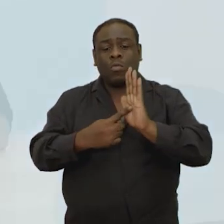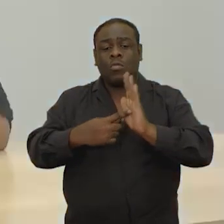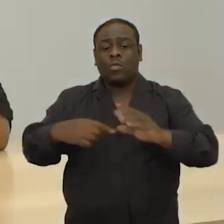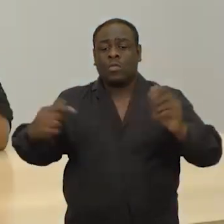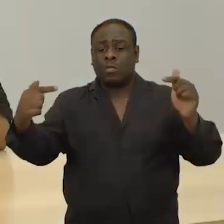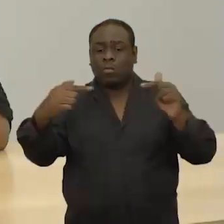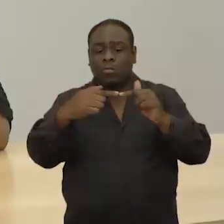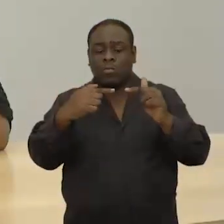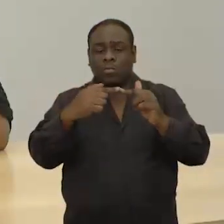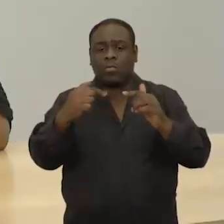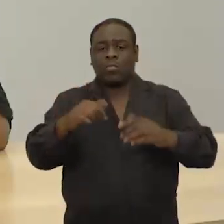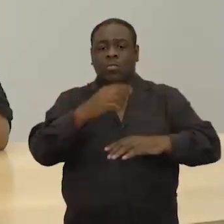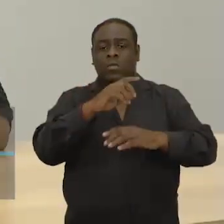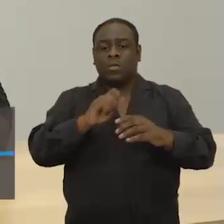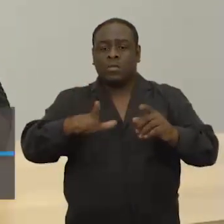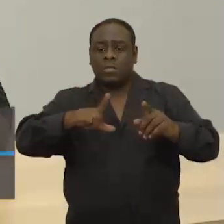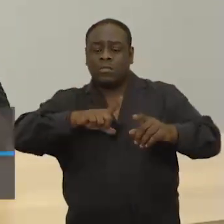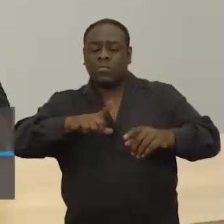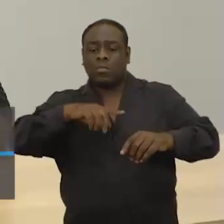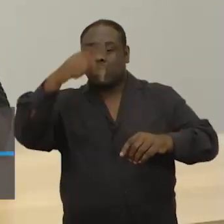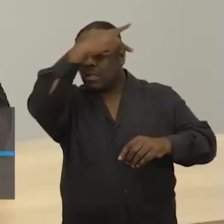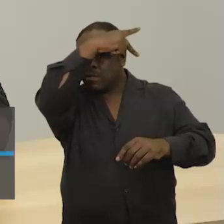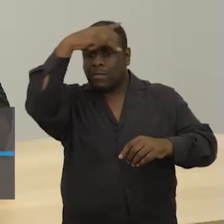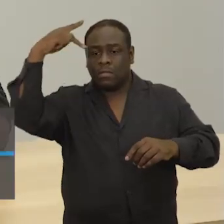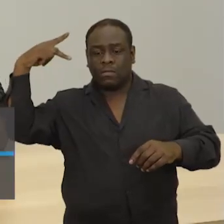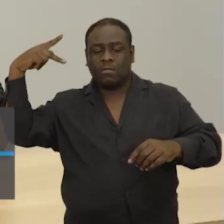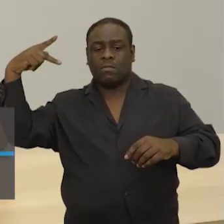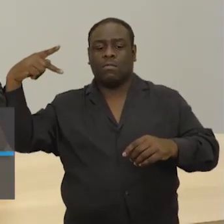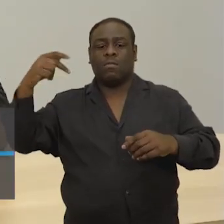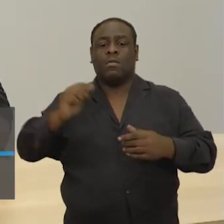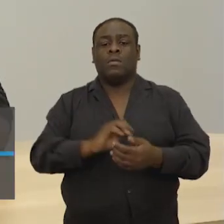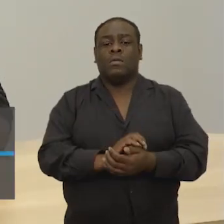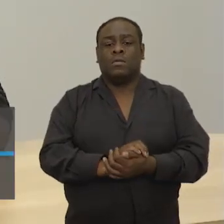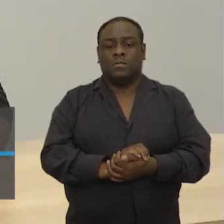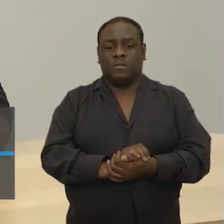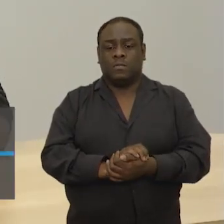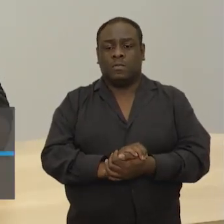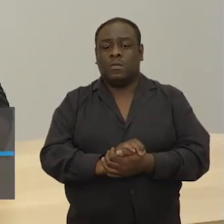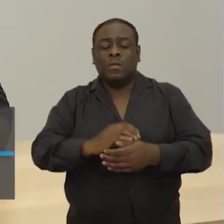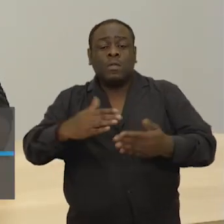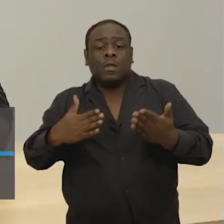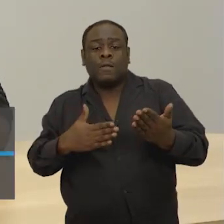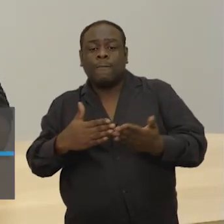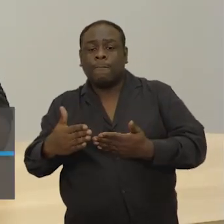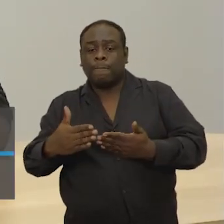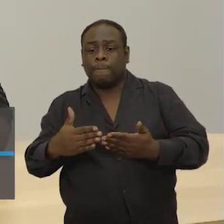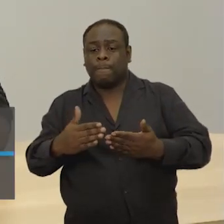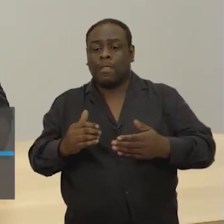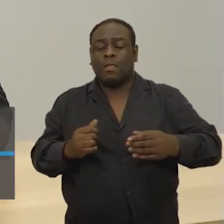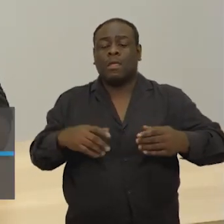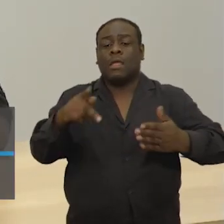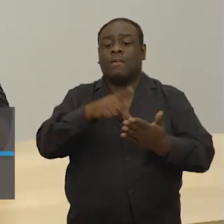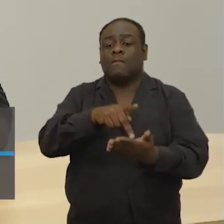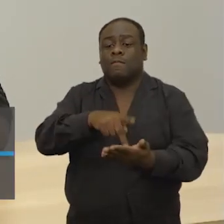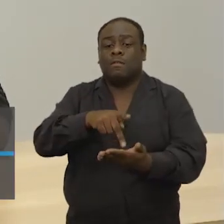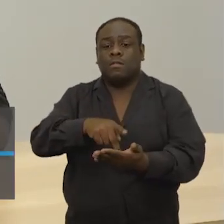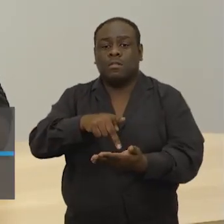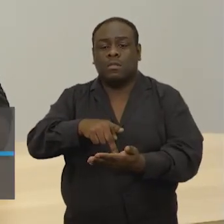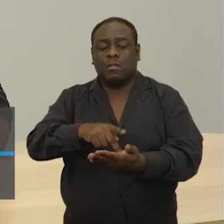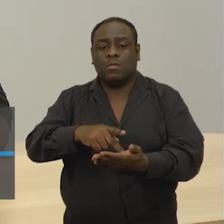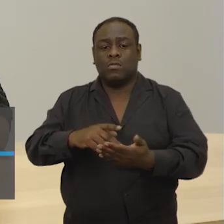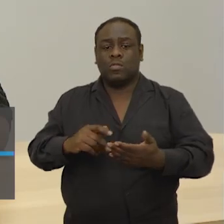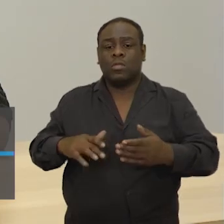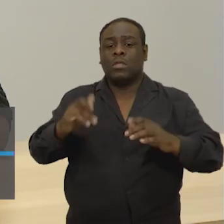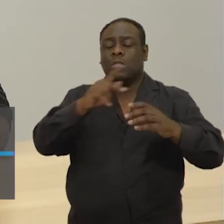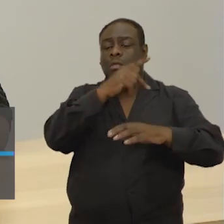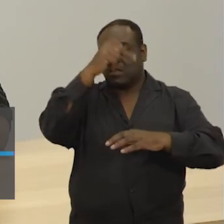humano. Eu achei interessantíssima essa teoria. E uma coisa que eu acho que... Isso aí é verdade. Já comprovei, já conversei com